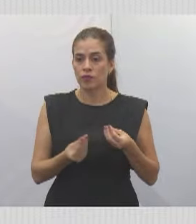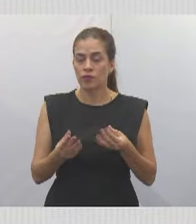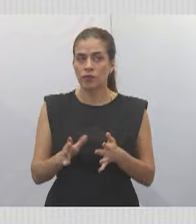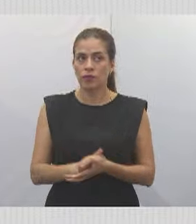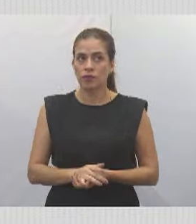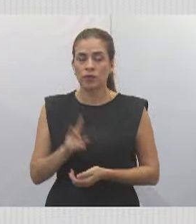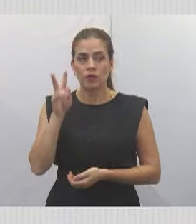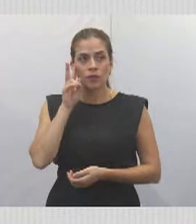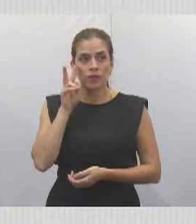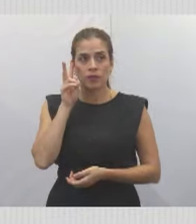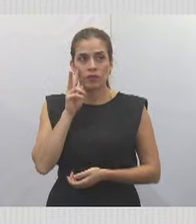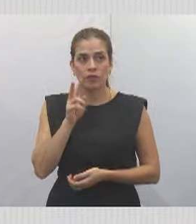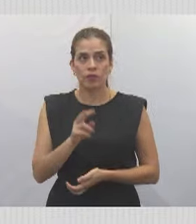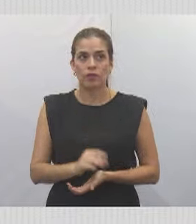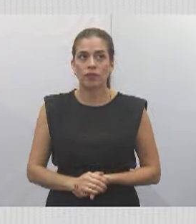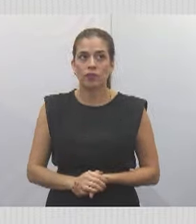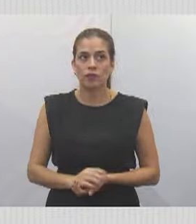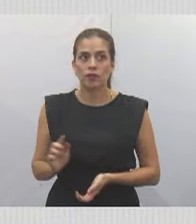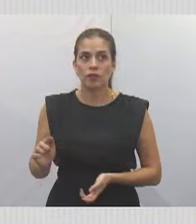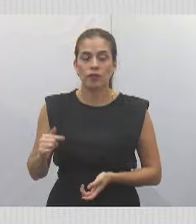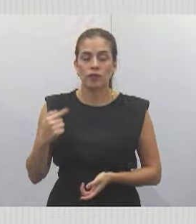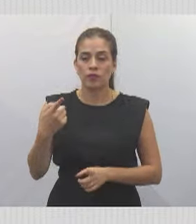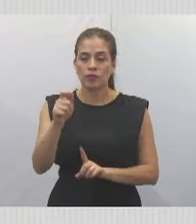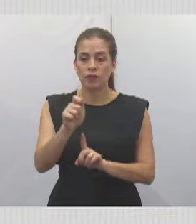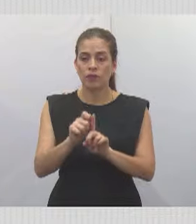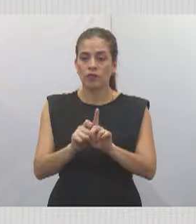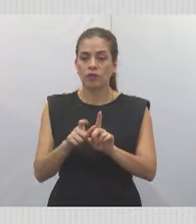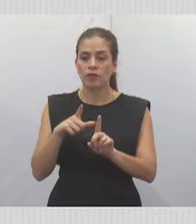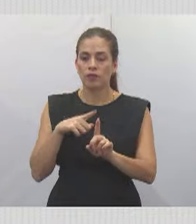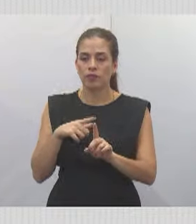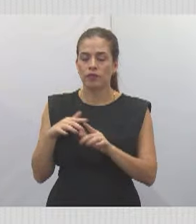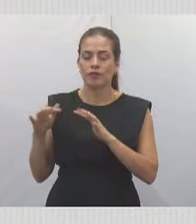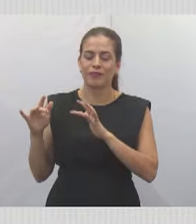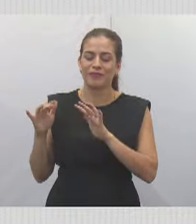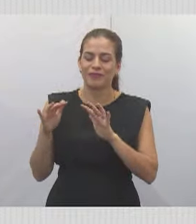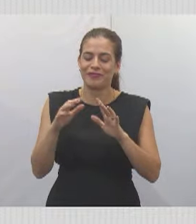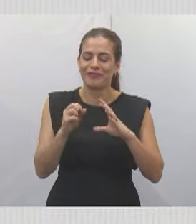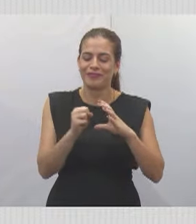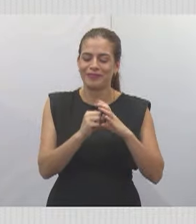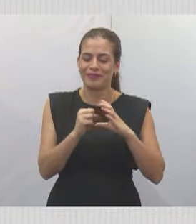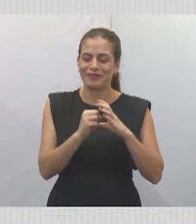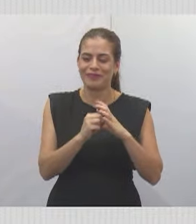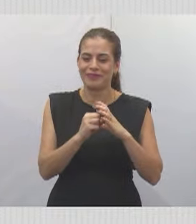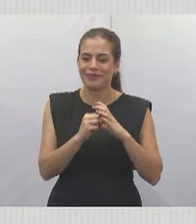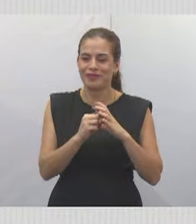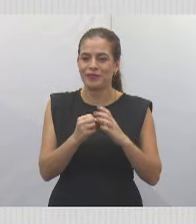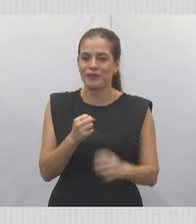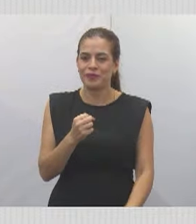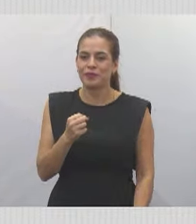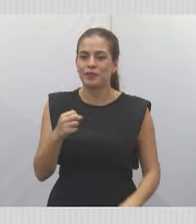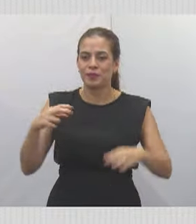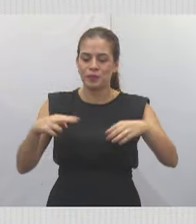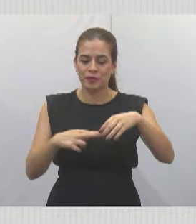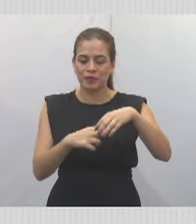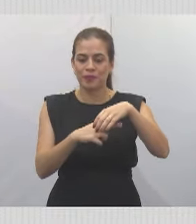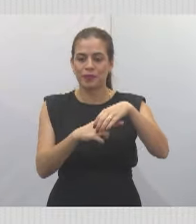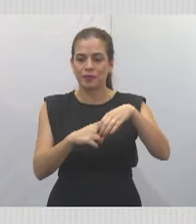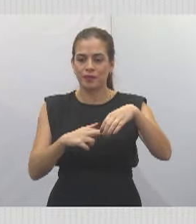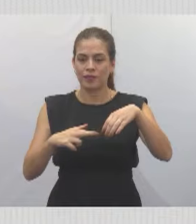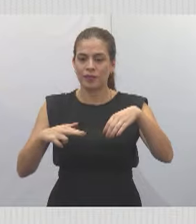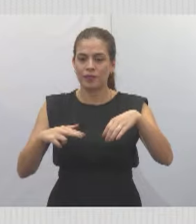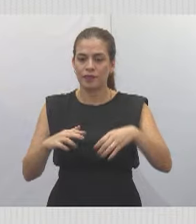que no próximo mês teremos mutirão na Santa Casa para tomografia sem contraste. Próximo